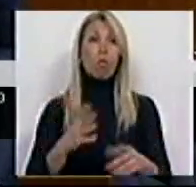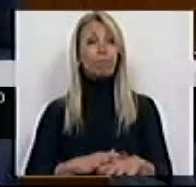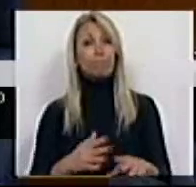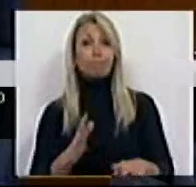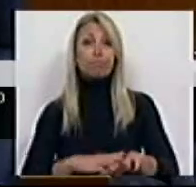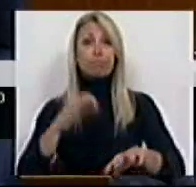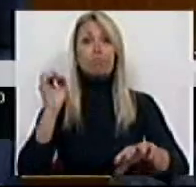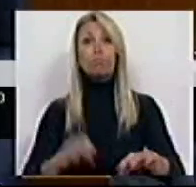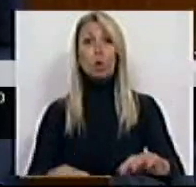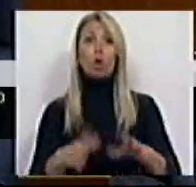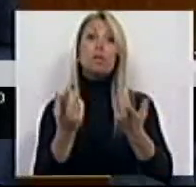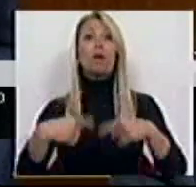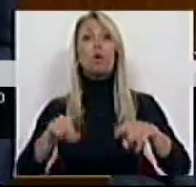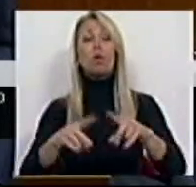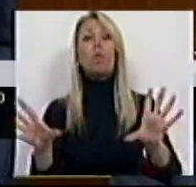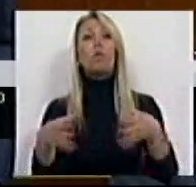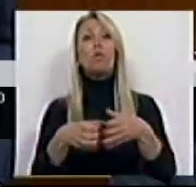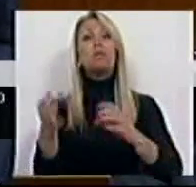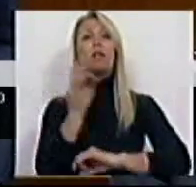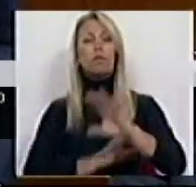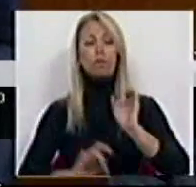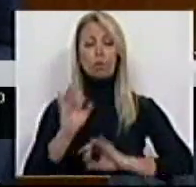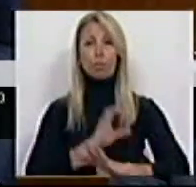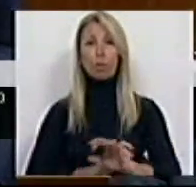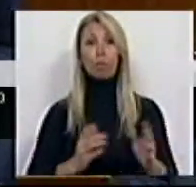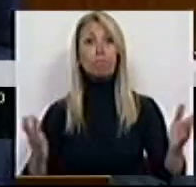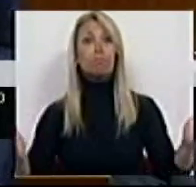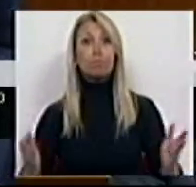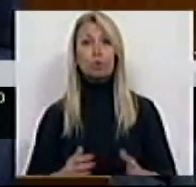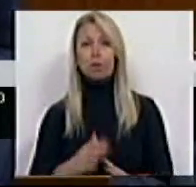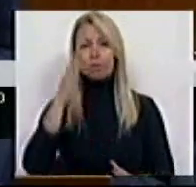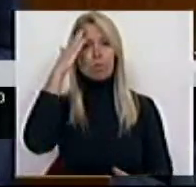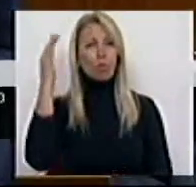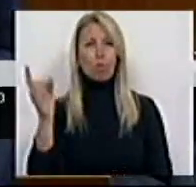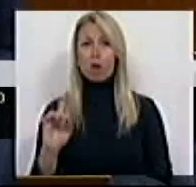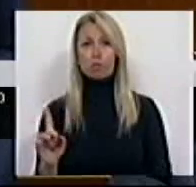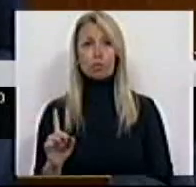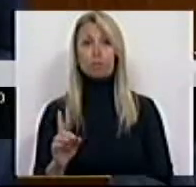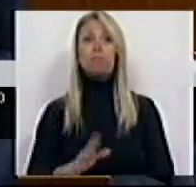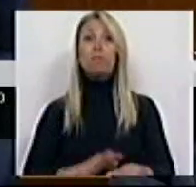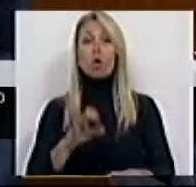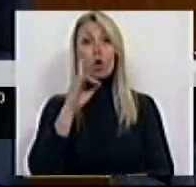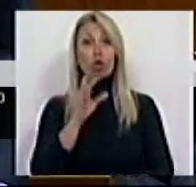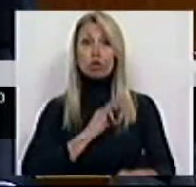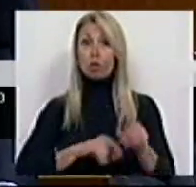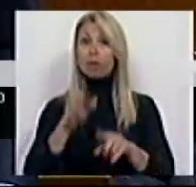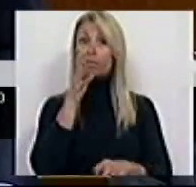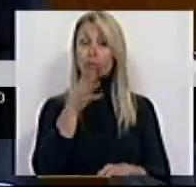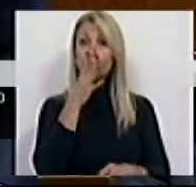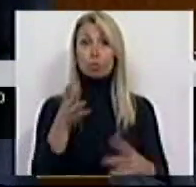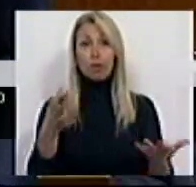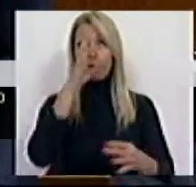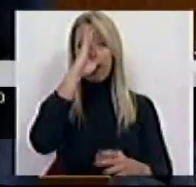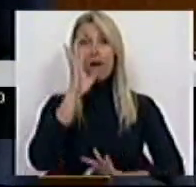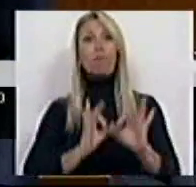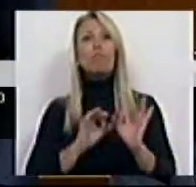de reunião do Conselho Europeu. E, portanto, não creio que o facto da senhora deputada não ter tido a possibilidade de se